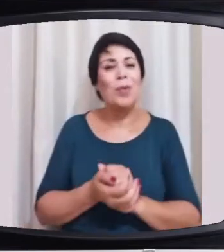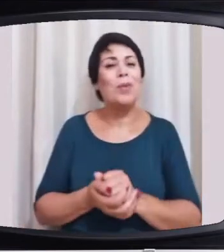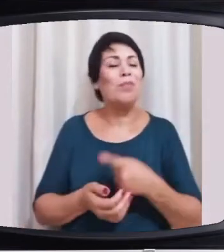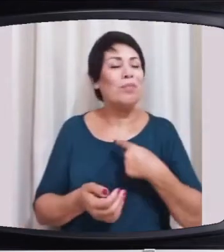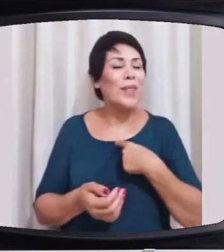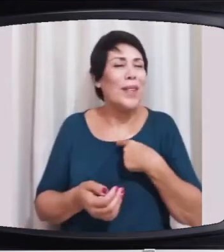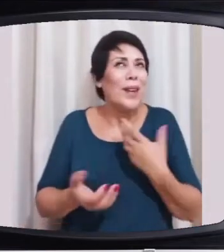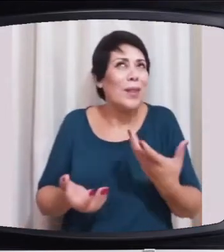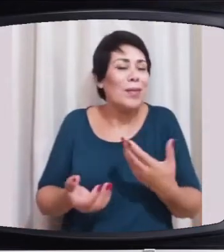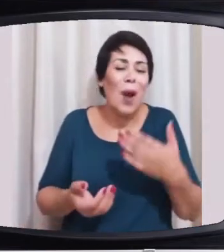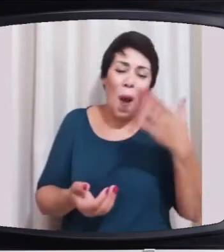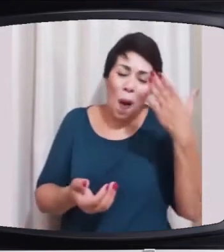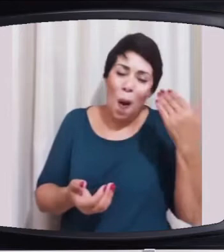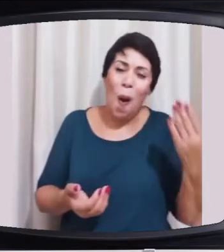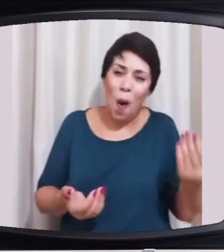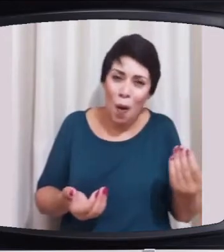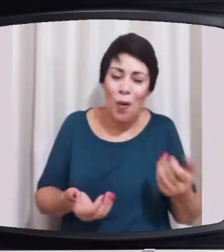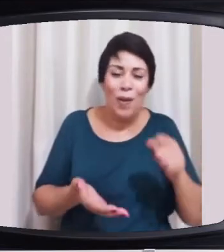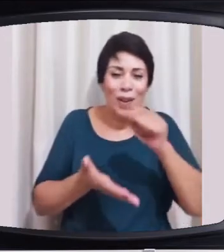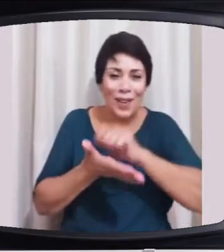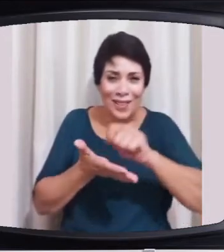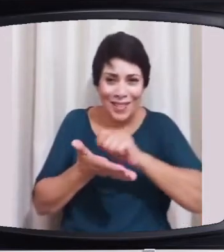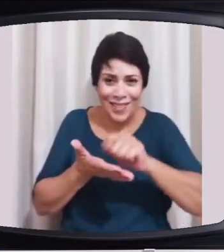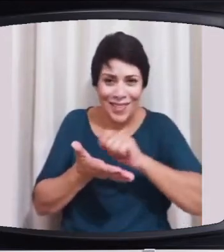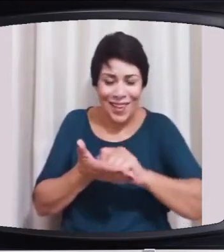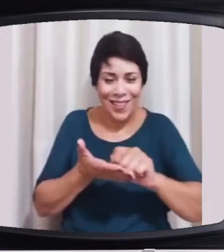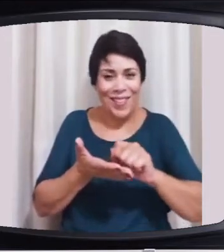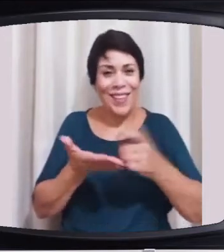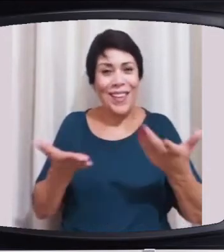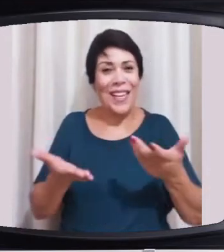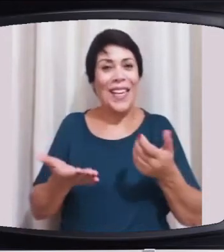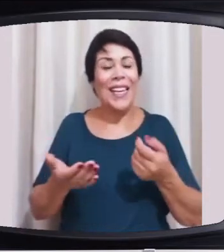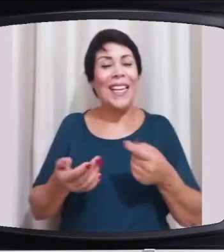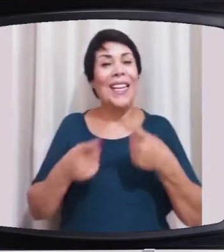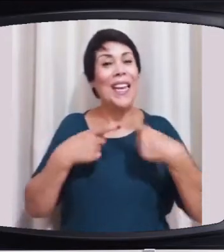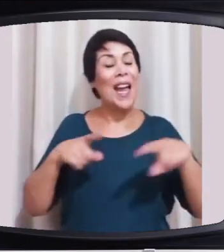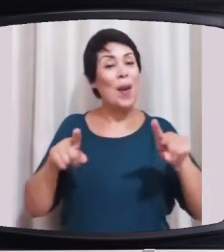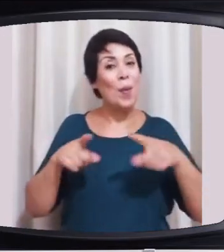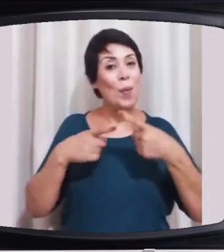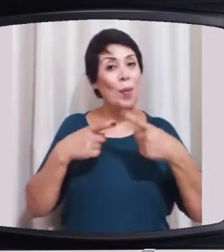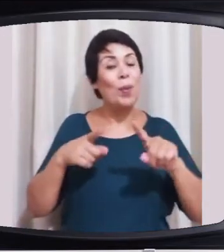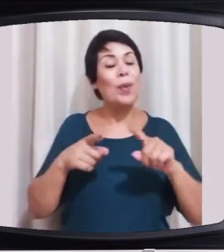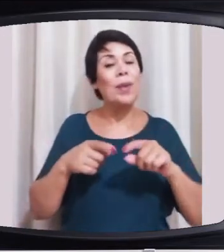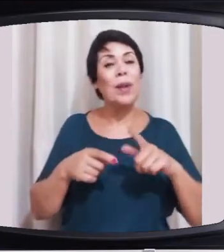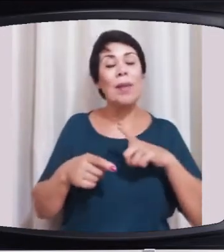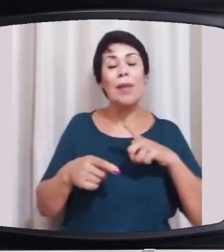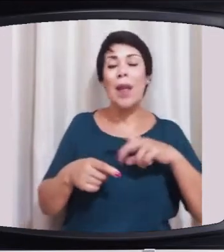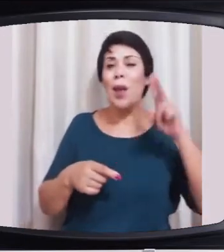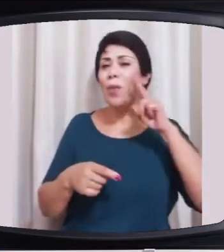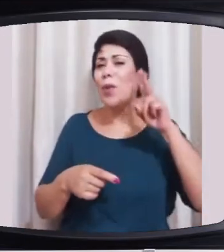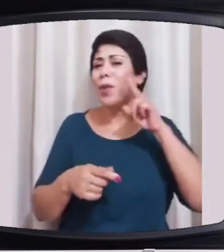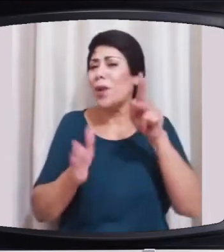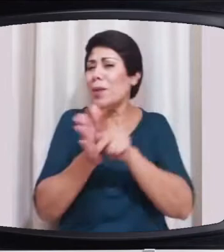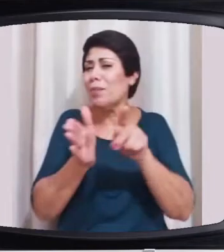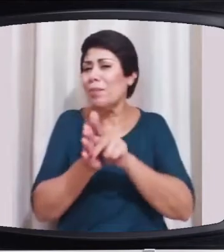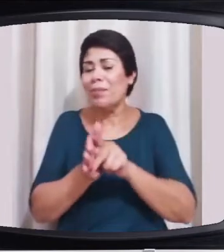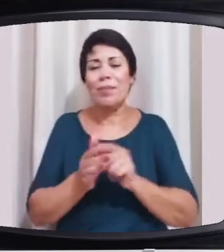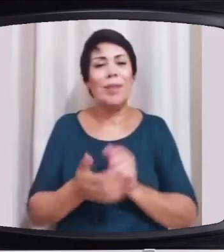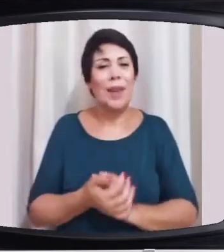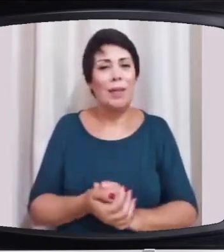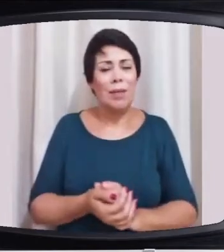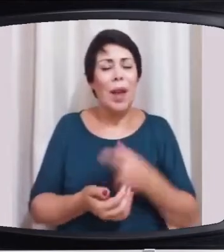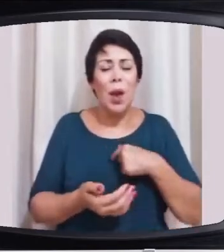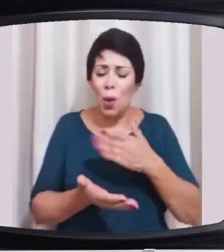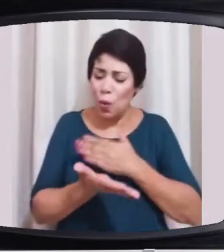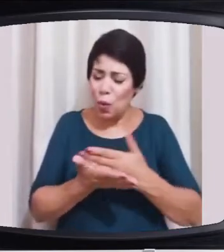tive a honra de escrever. E a canção tem uma história peculiar, porque eu comecei a escrever